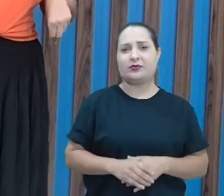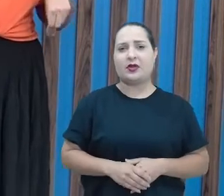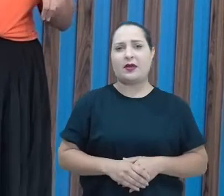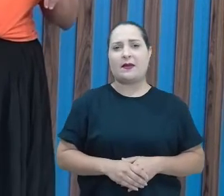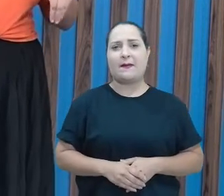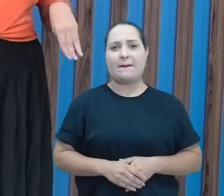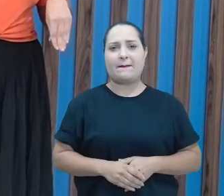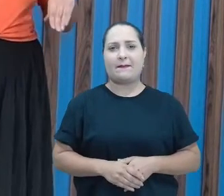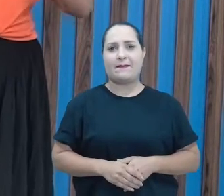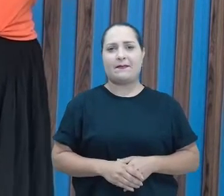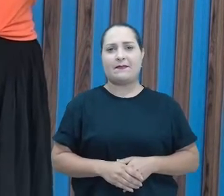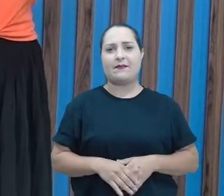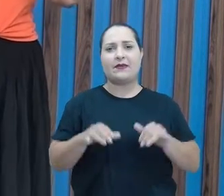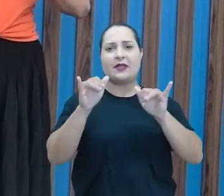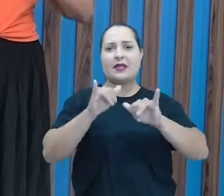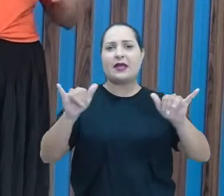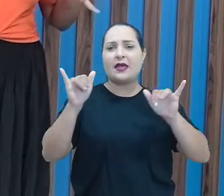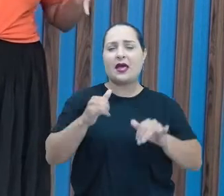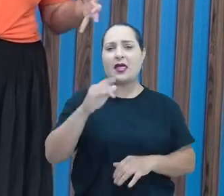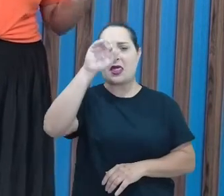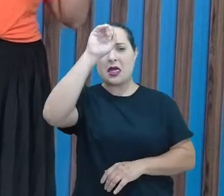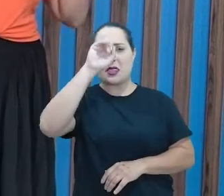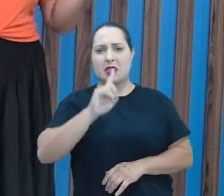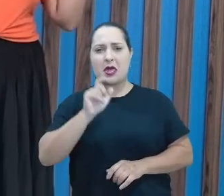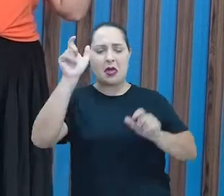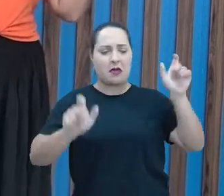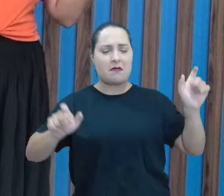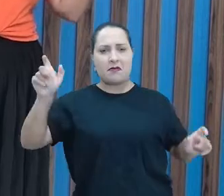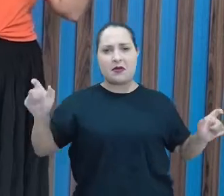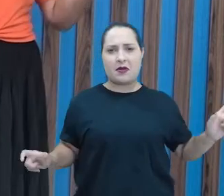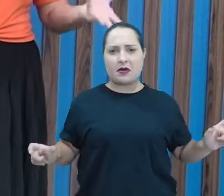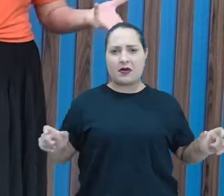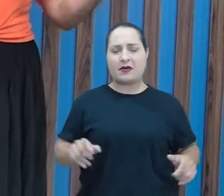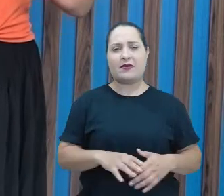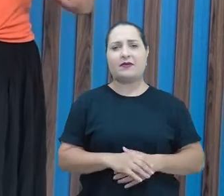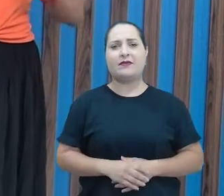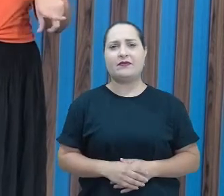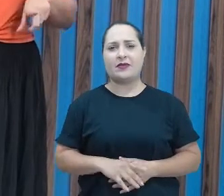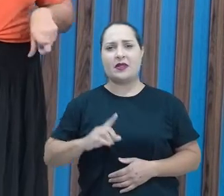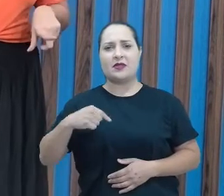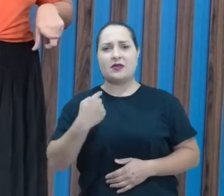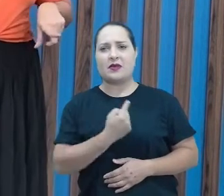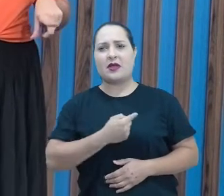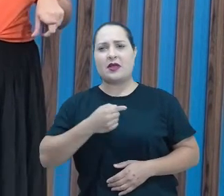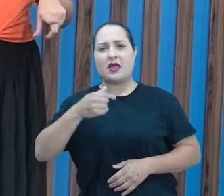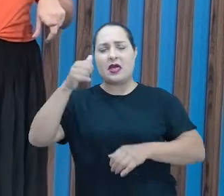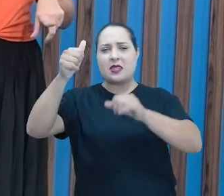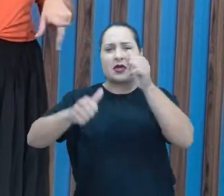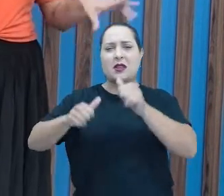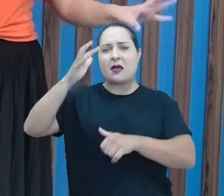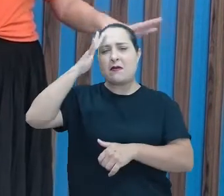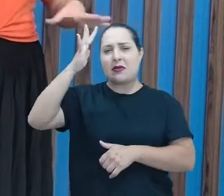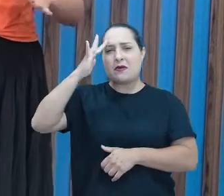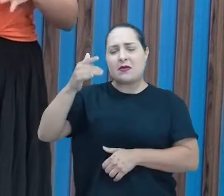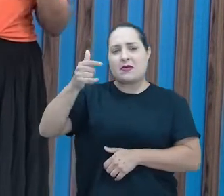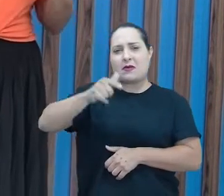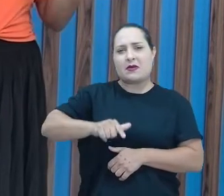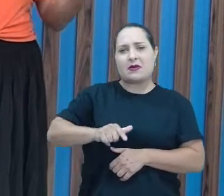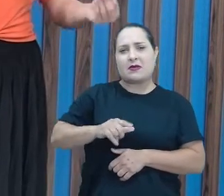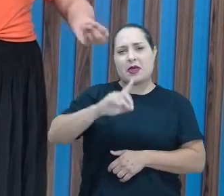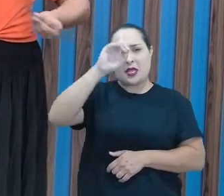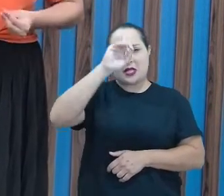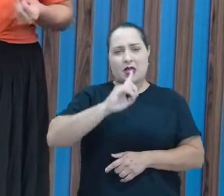na publicidade? E por que eu trouxe essa aula hoje? Para que, na verdade, a gente repense, na verdade, os estereótipos. Tá? Eu estou usando esses